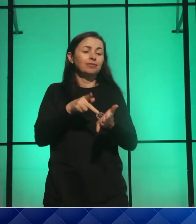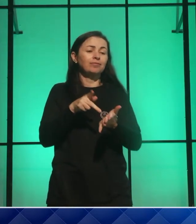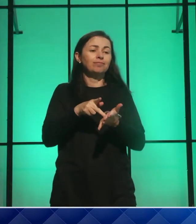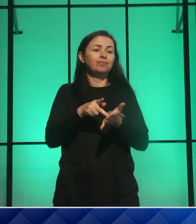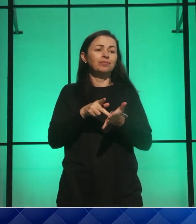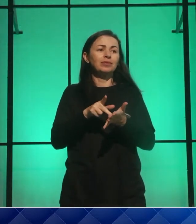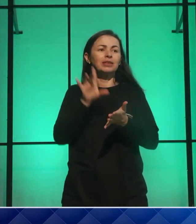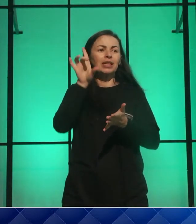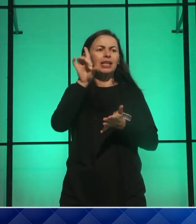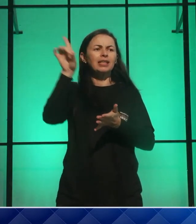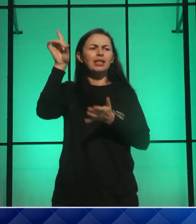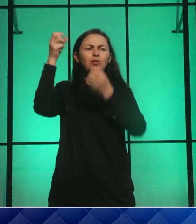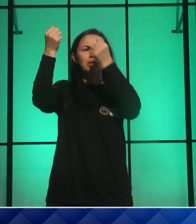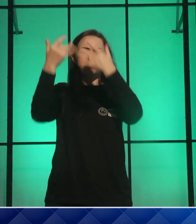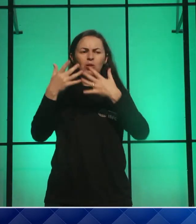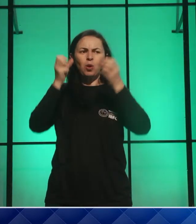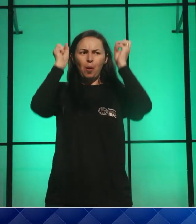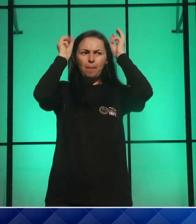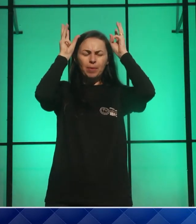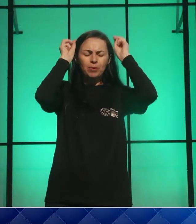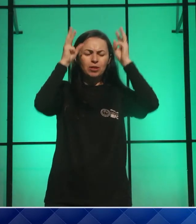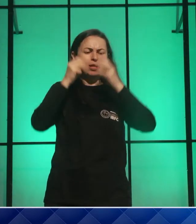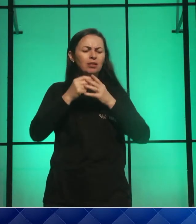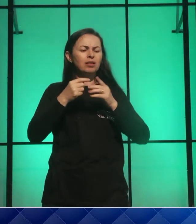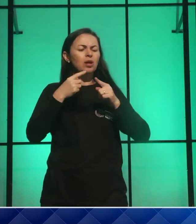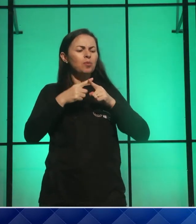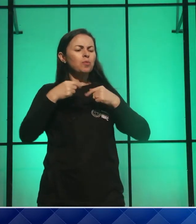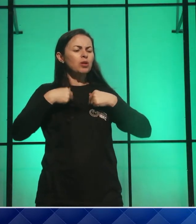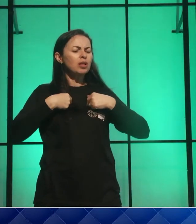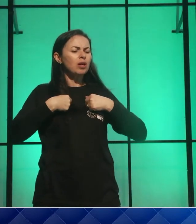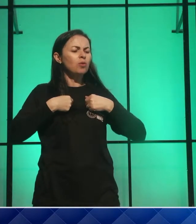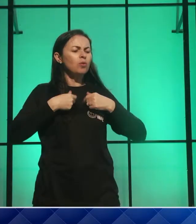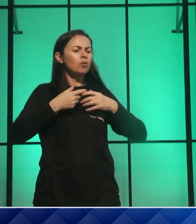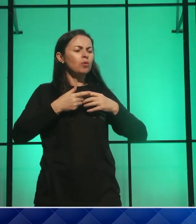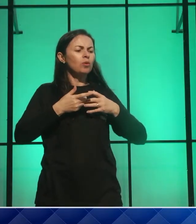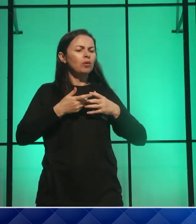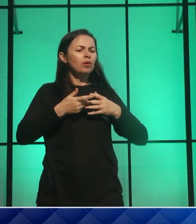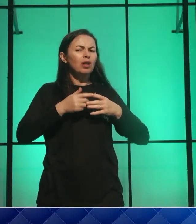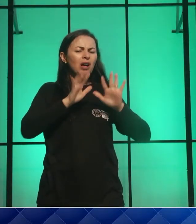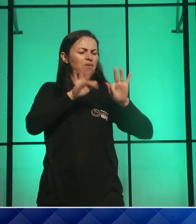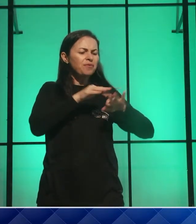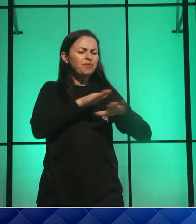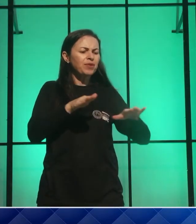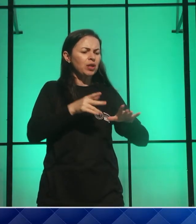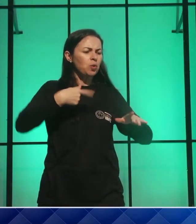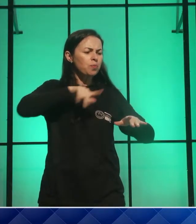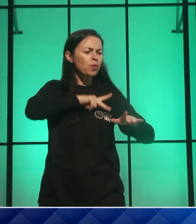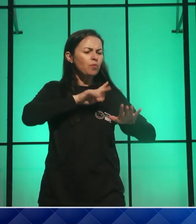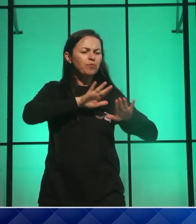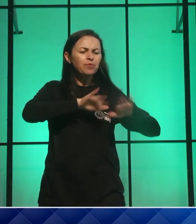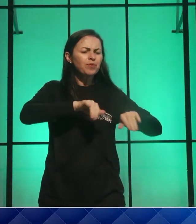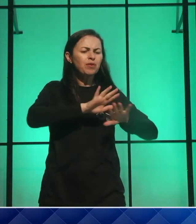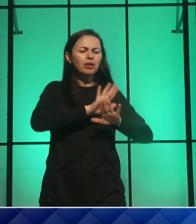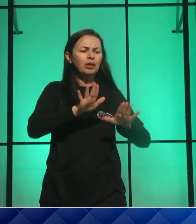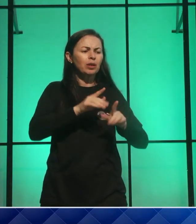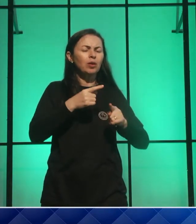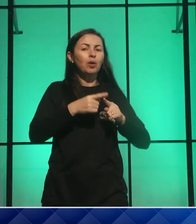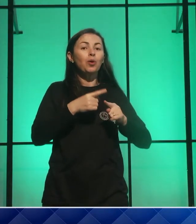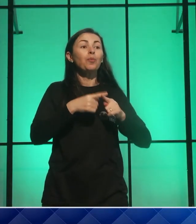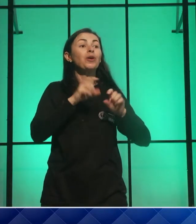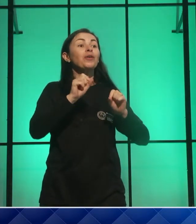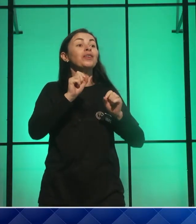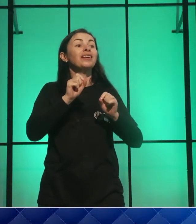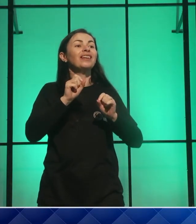Deus, quando disse a Moisés: Moisés, eu vou destruir esse povo, Deus queria que Moisés intercedesse pelo